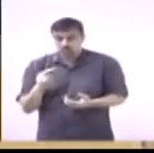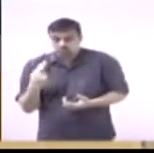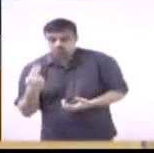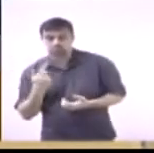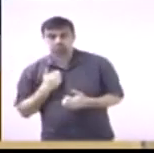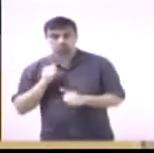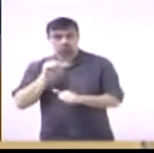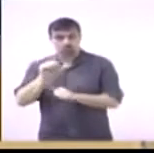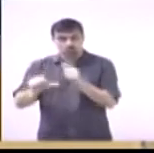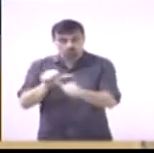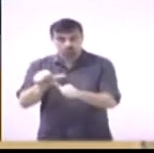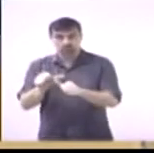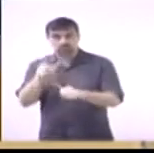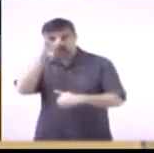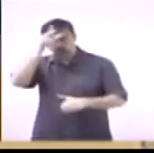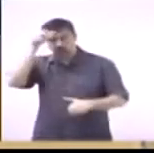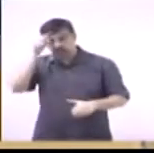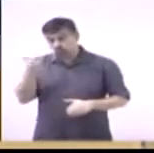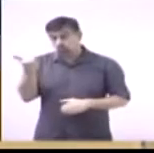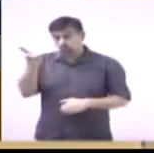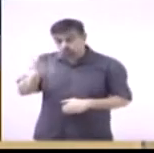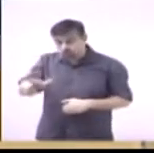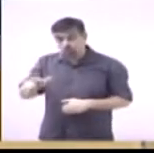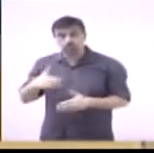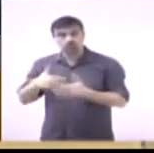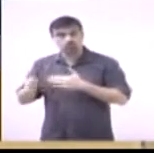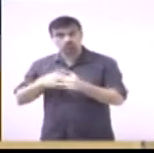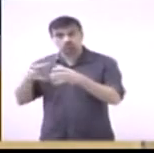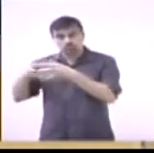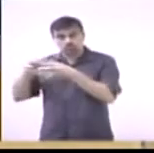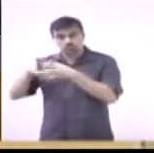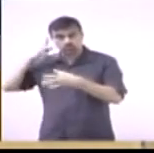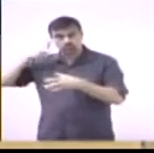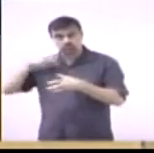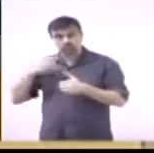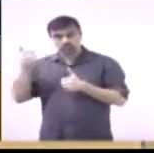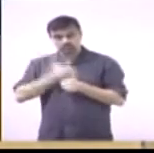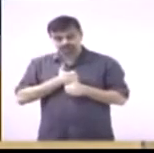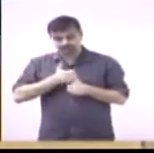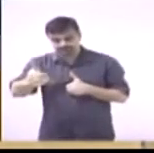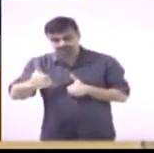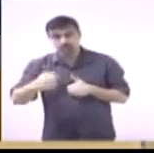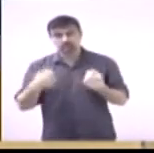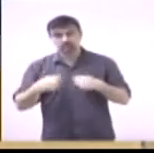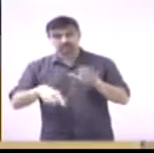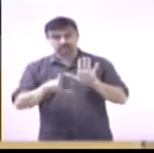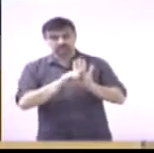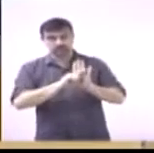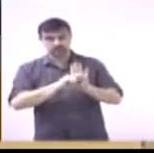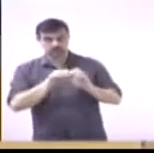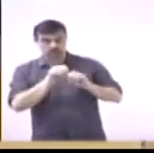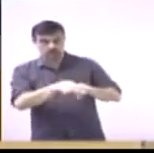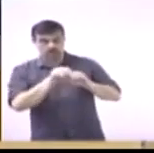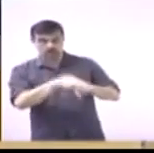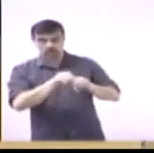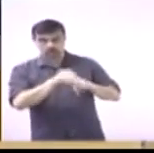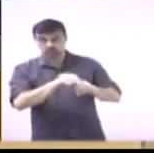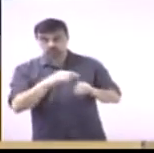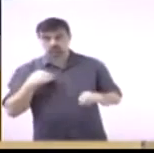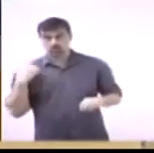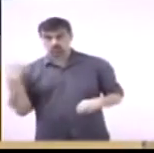bandeiras políticas, independente de partidos, de siglas, que ela siga a educação